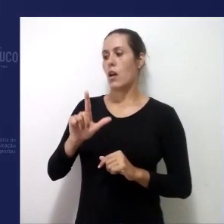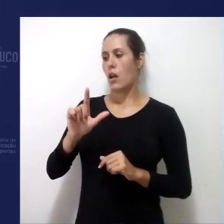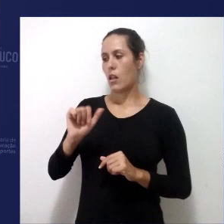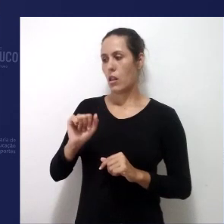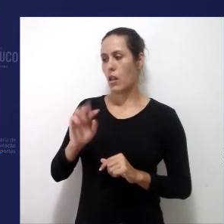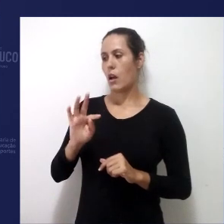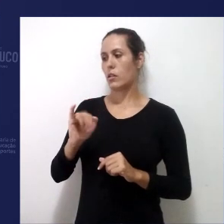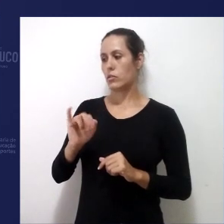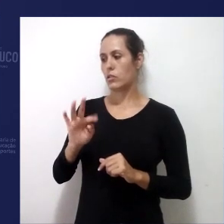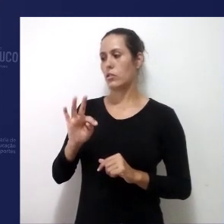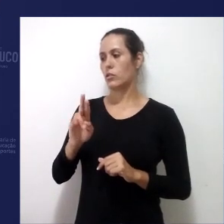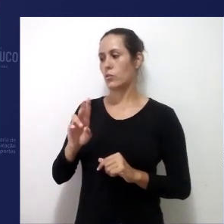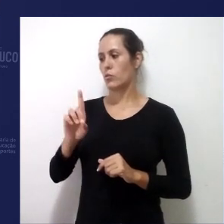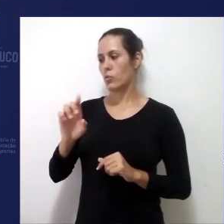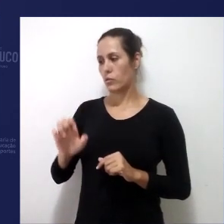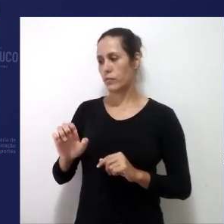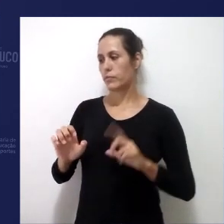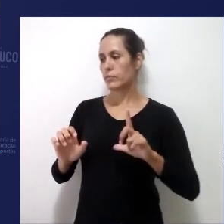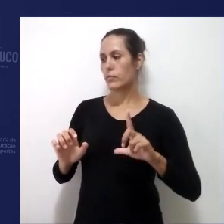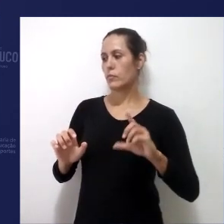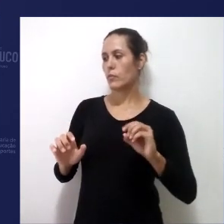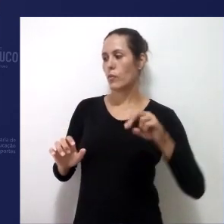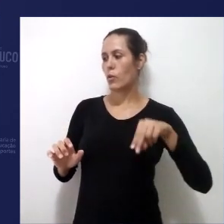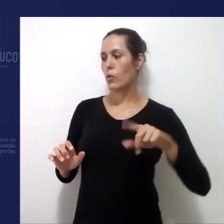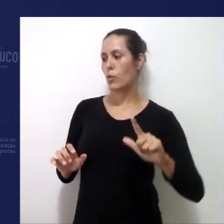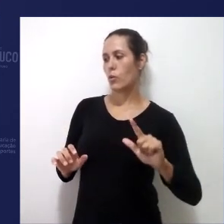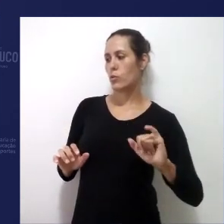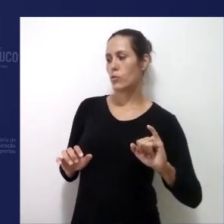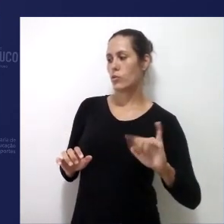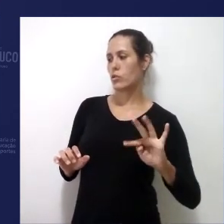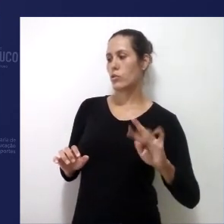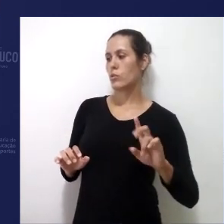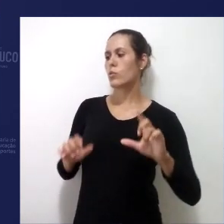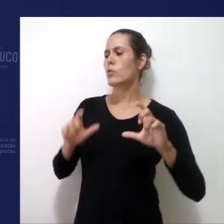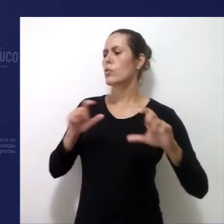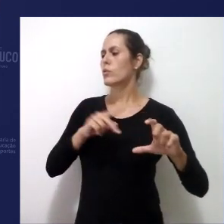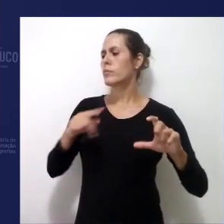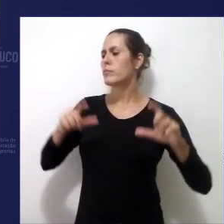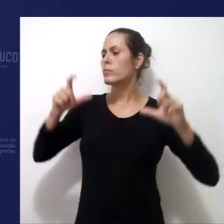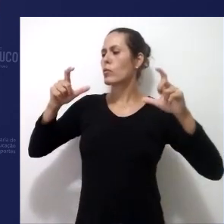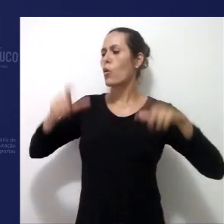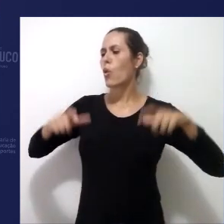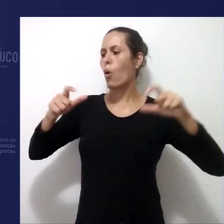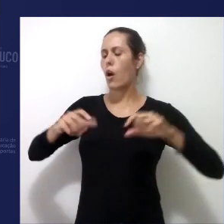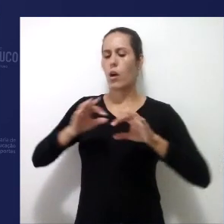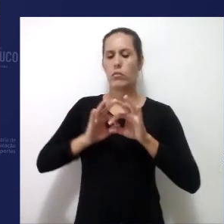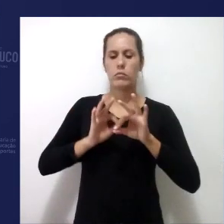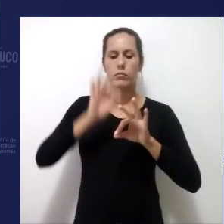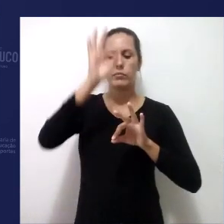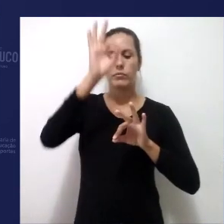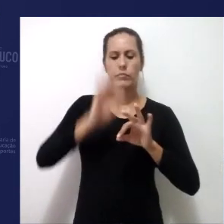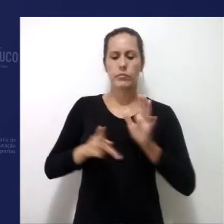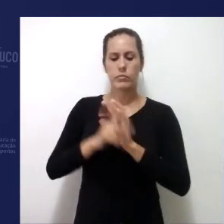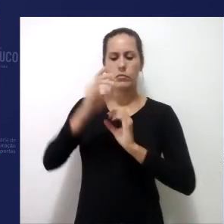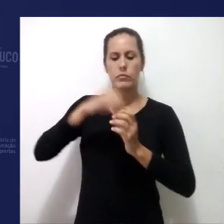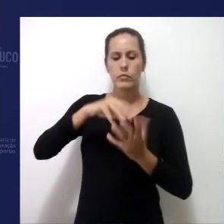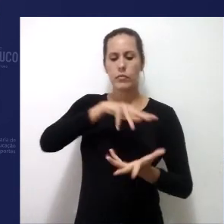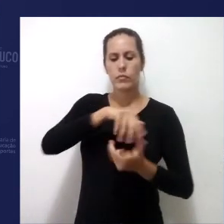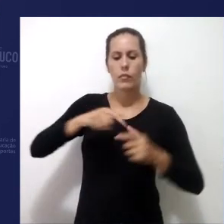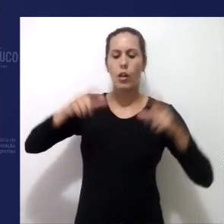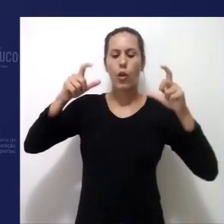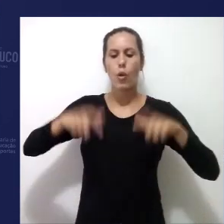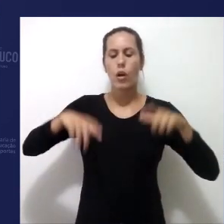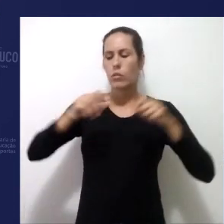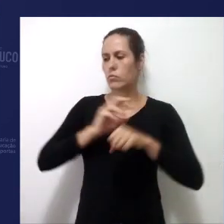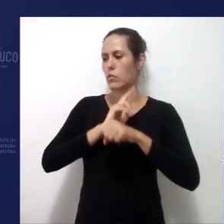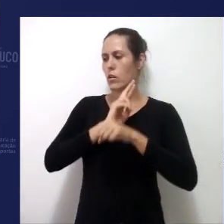A latitude e longitude são descrições locacionais ou coordenadas geográficas de um determinado lugar